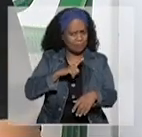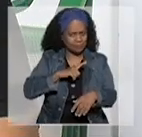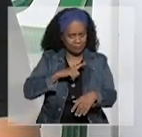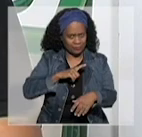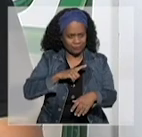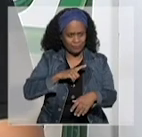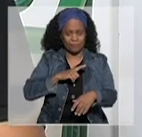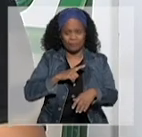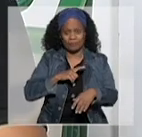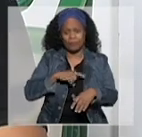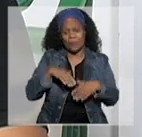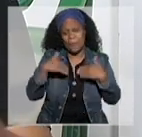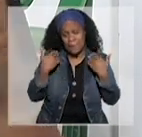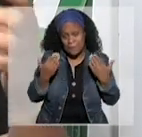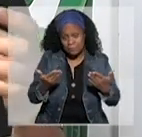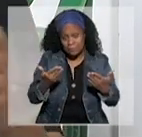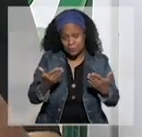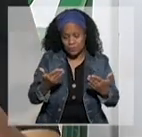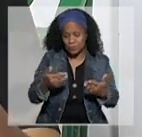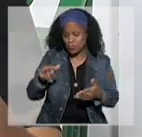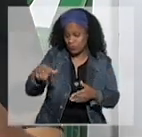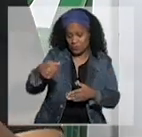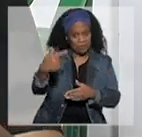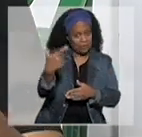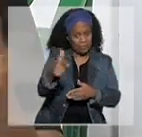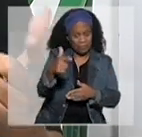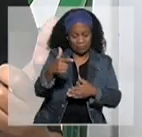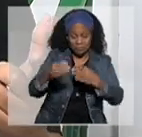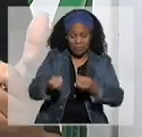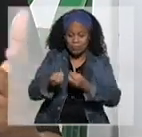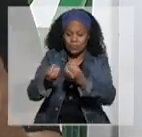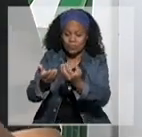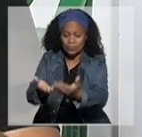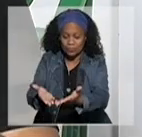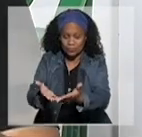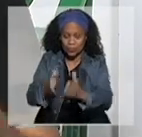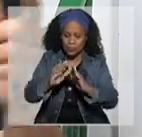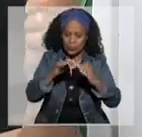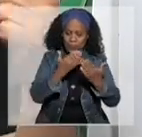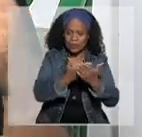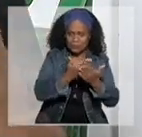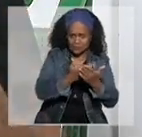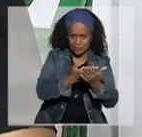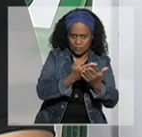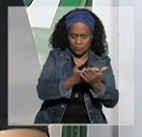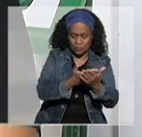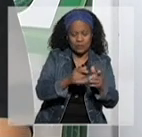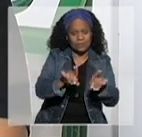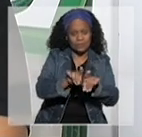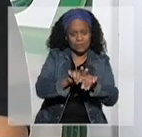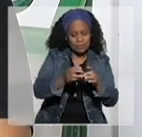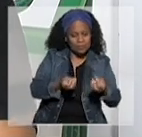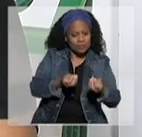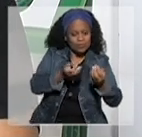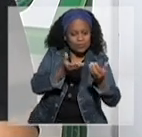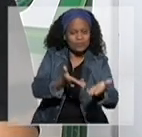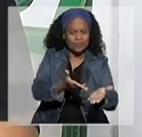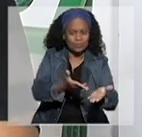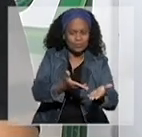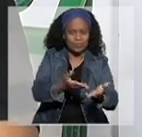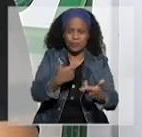já tem instrumentos da orquestra. Os que não têm, nós fornecemos. E nas escolas polos, nós fornecemos instrumentos, porque